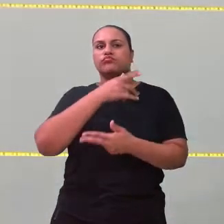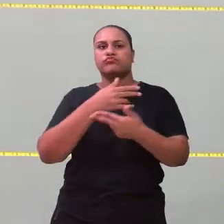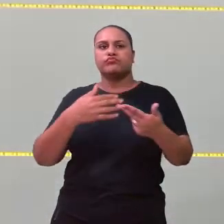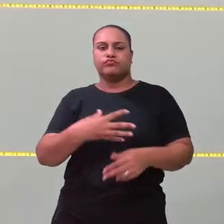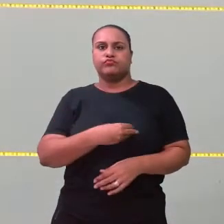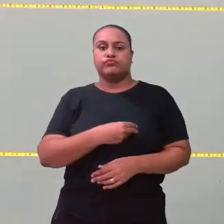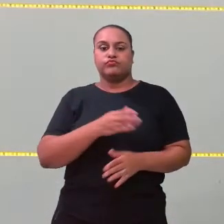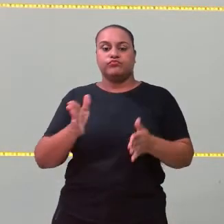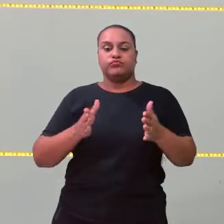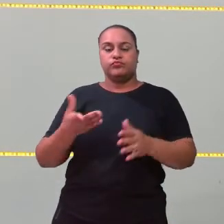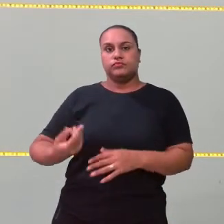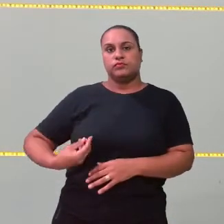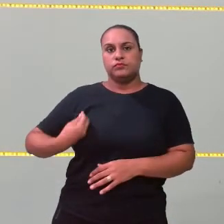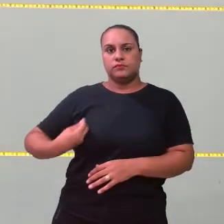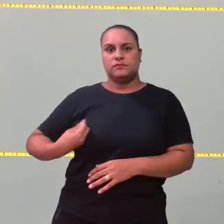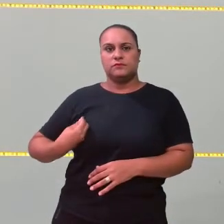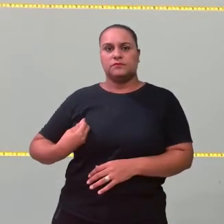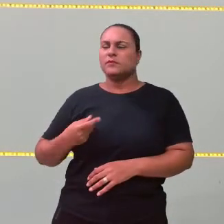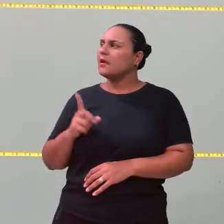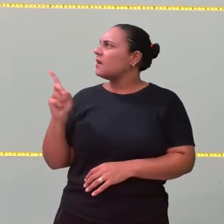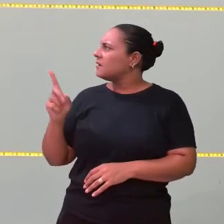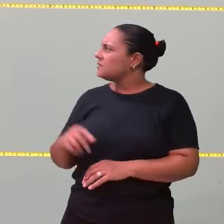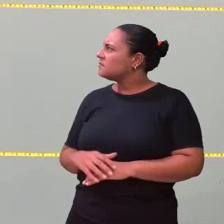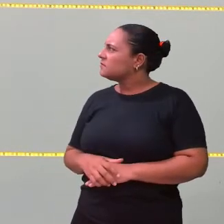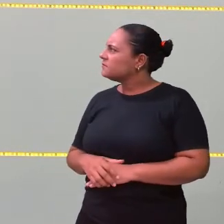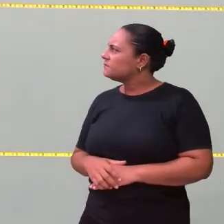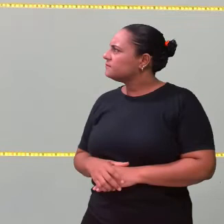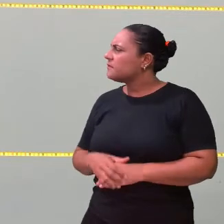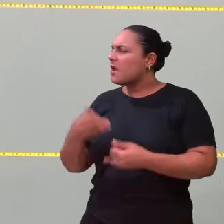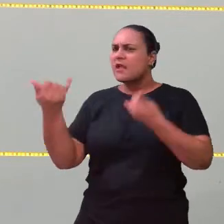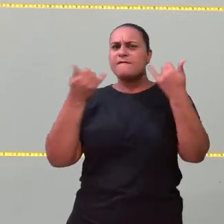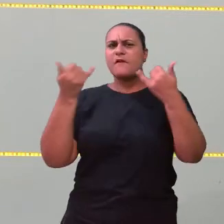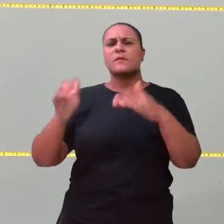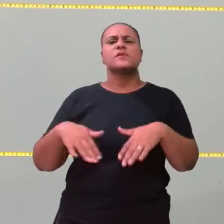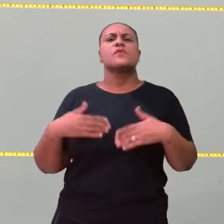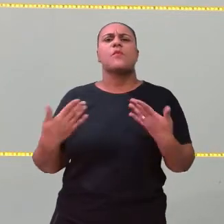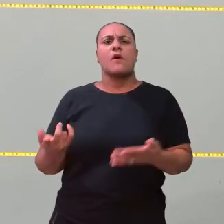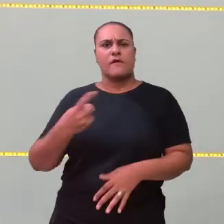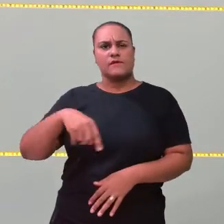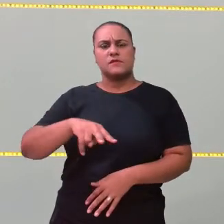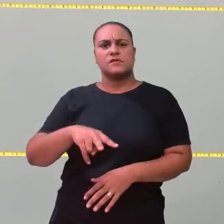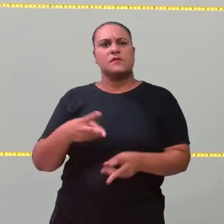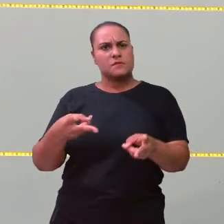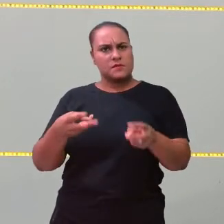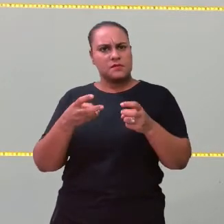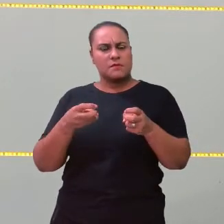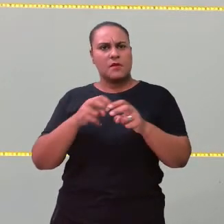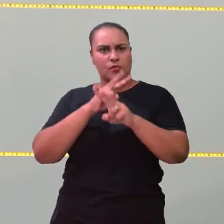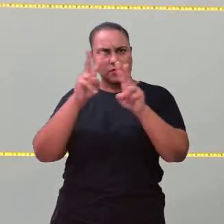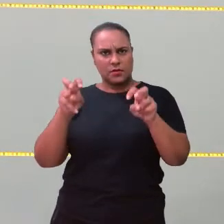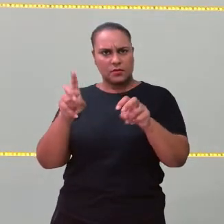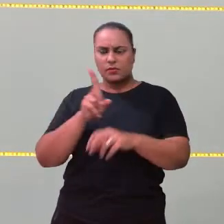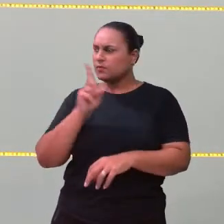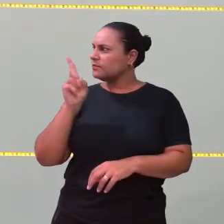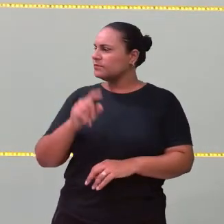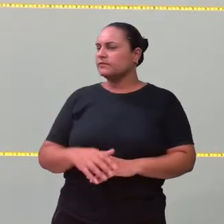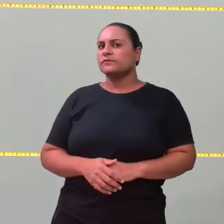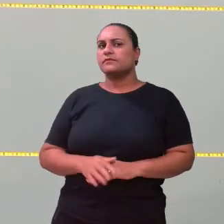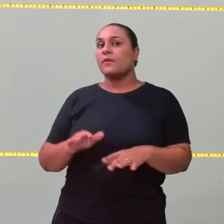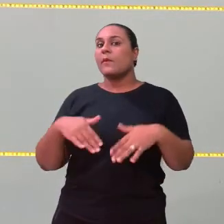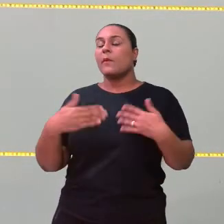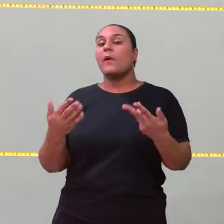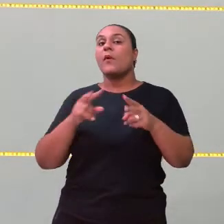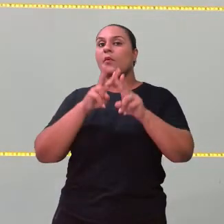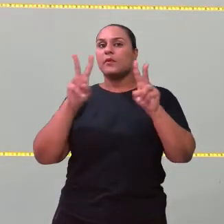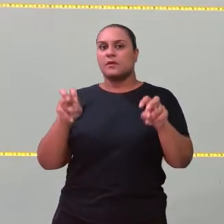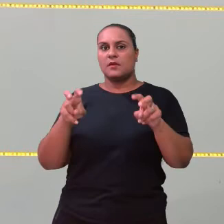tabela aí está falando de quê? Vocês já conseguiram identificar o título dessa tabela? Qual é o assunto que